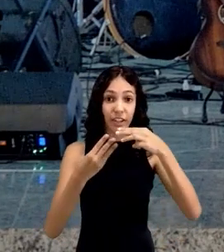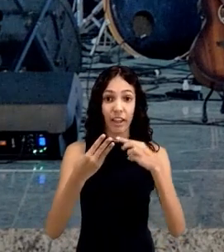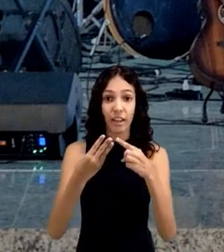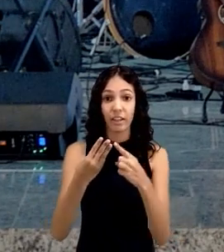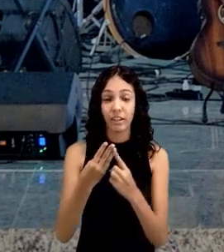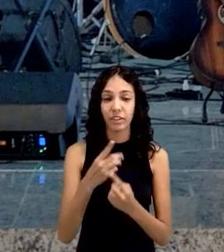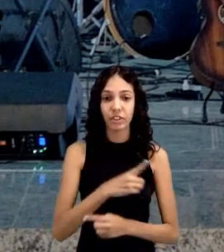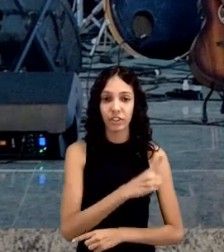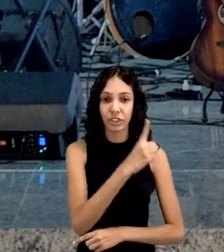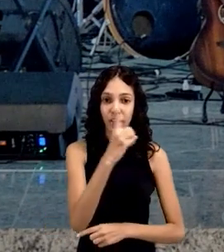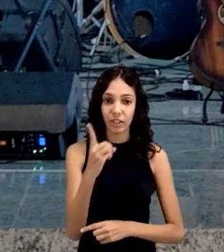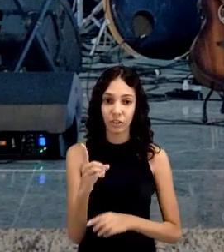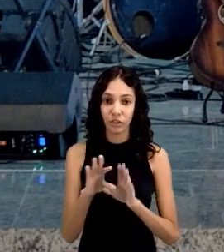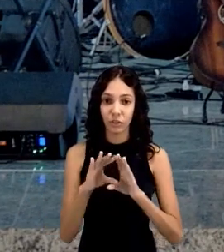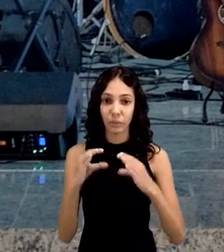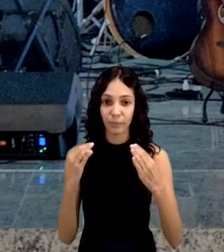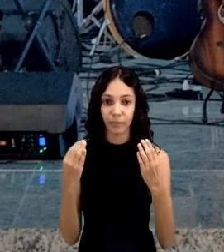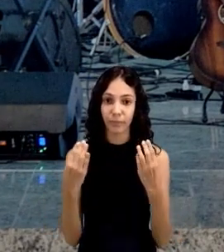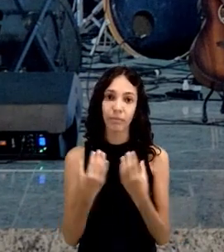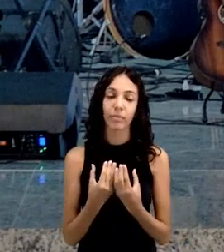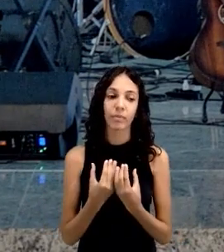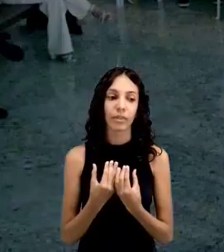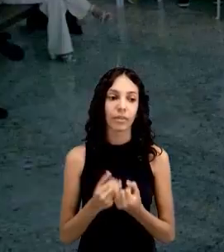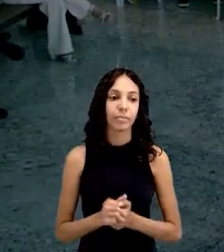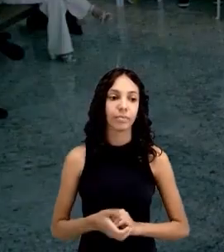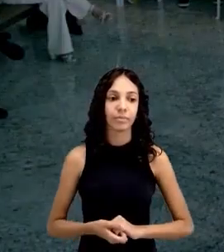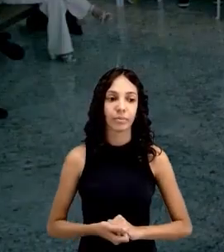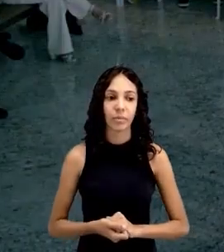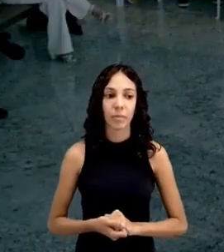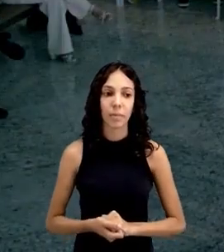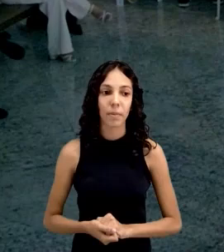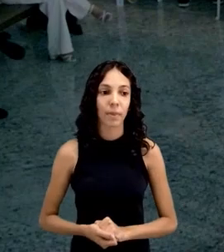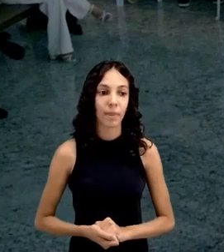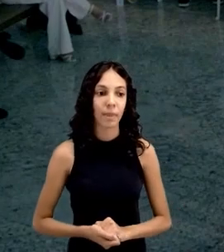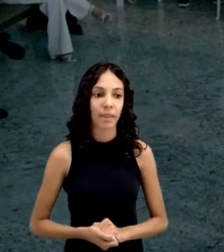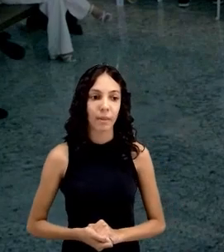sessão, digamos assim, né? Levanta a mão aí.